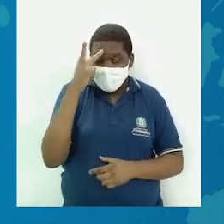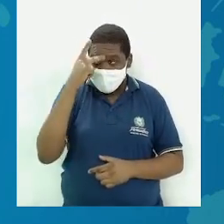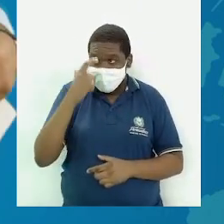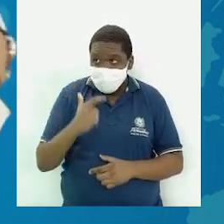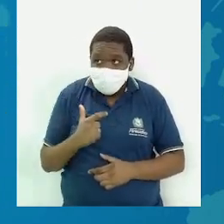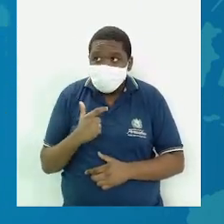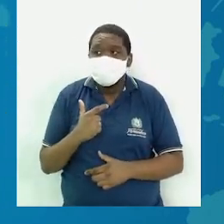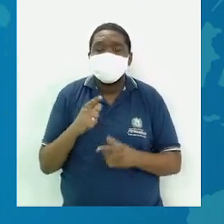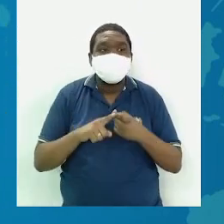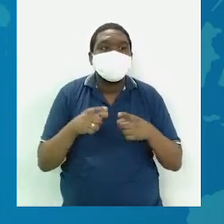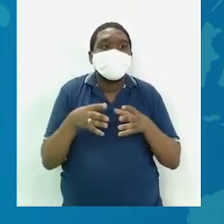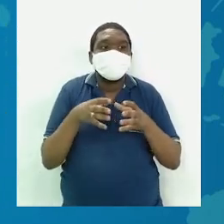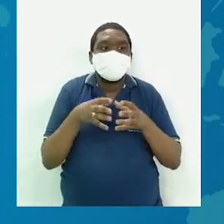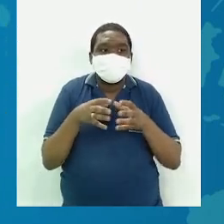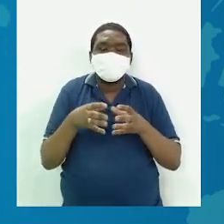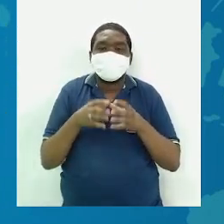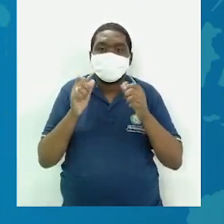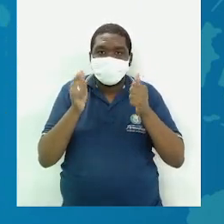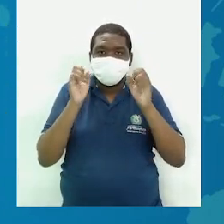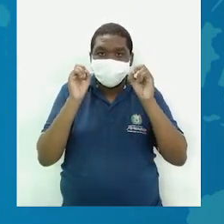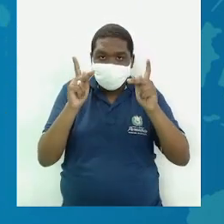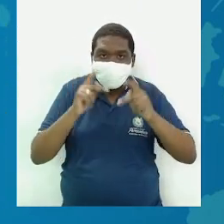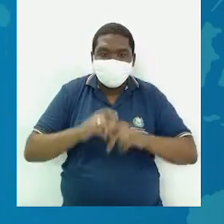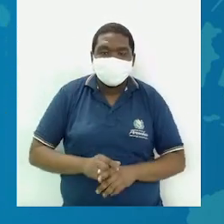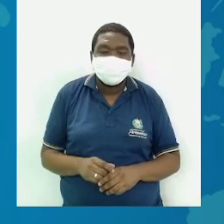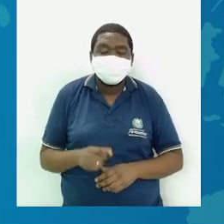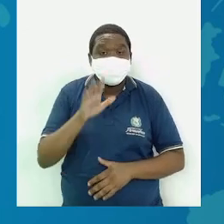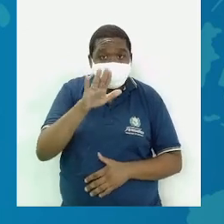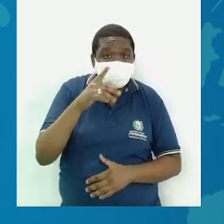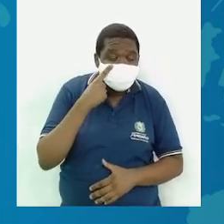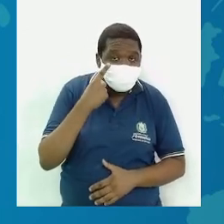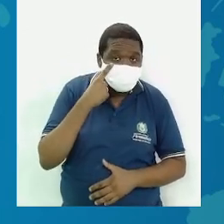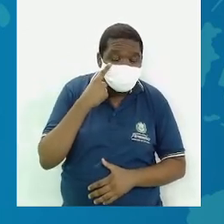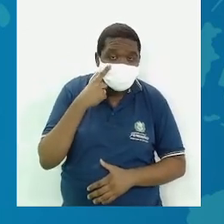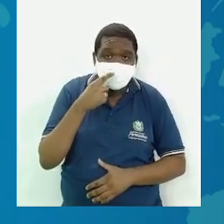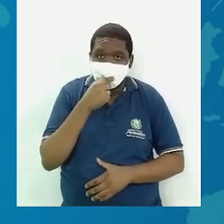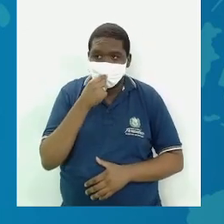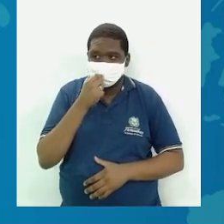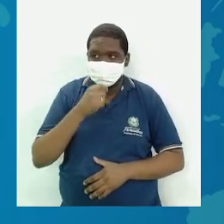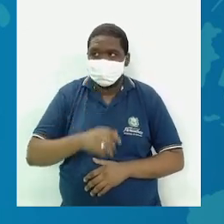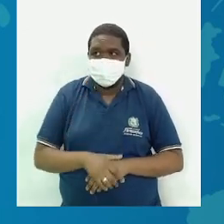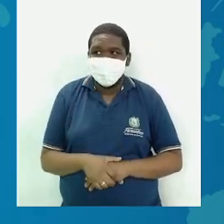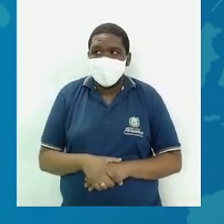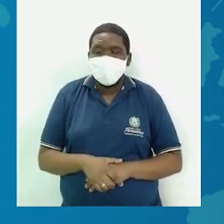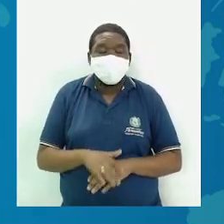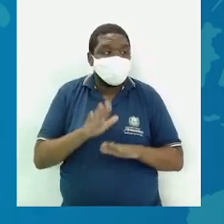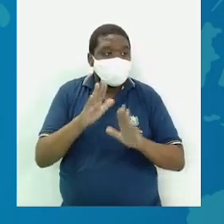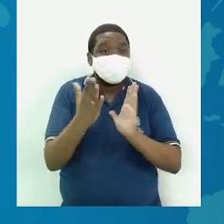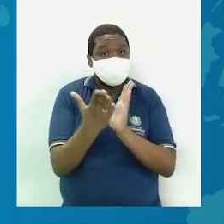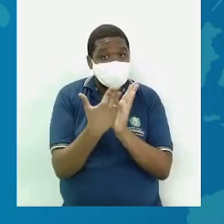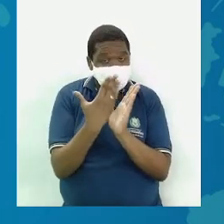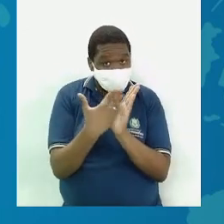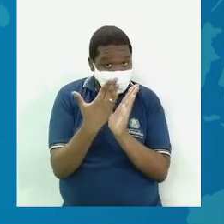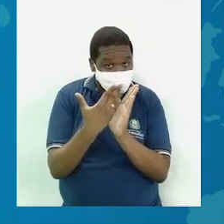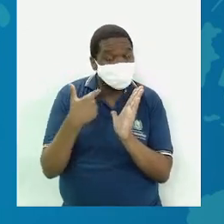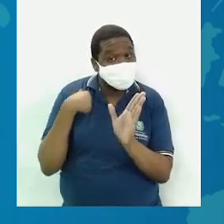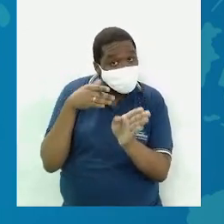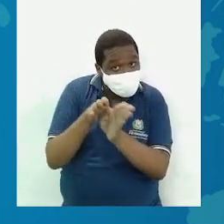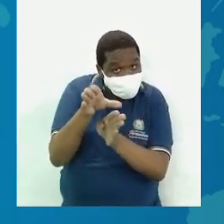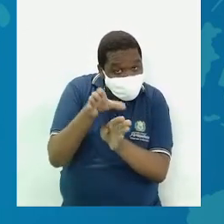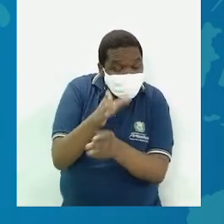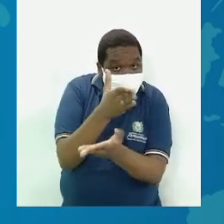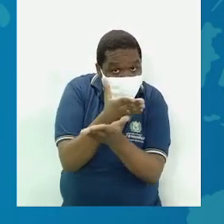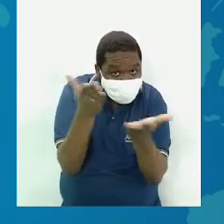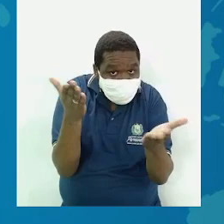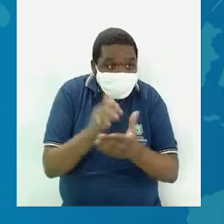e do coletivismo, ok? Muito bem, vejam só. Além do livro que eu recomendei para vocês,